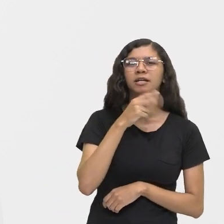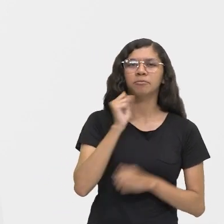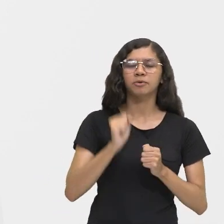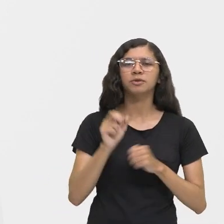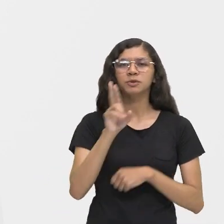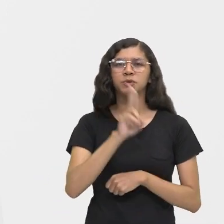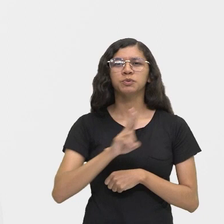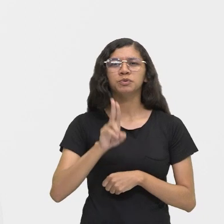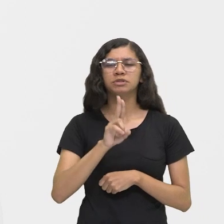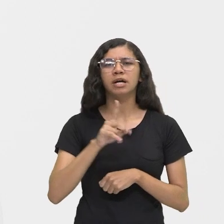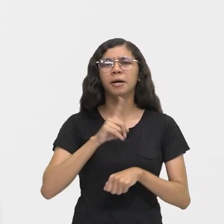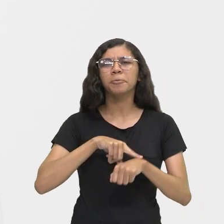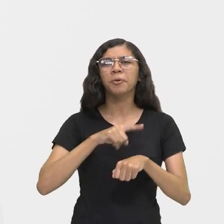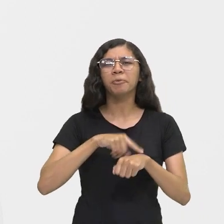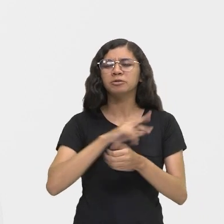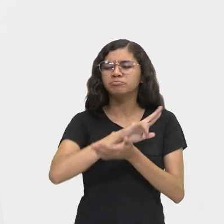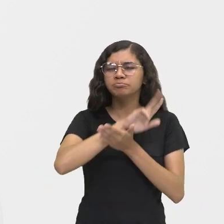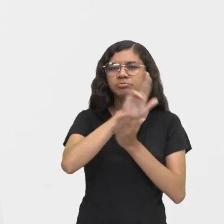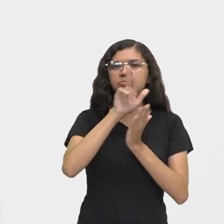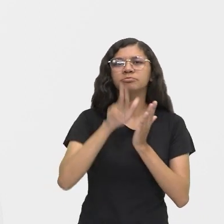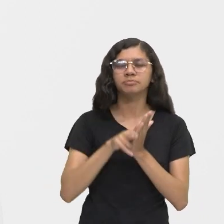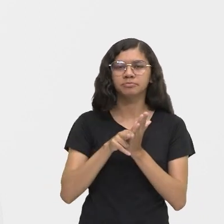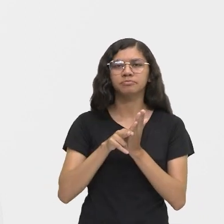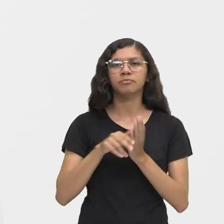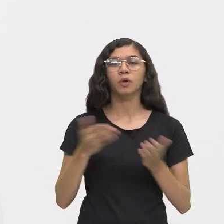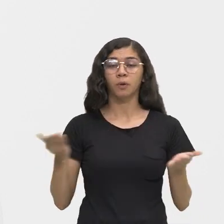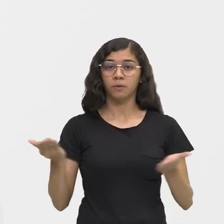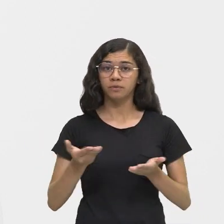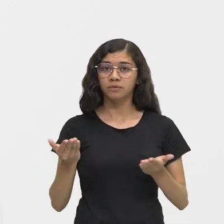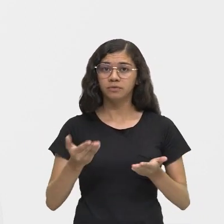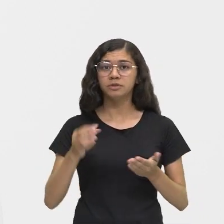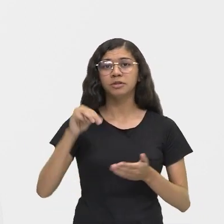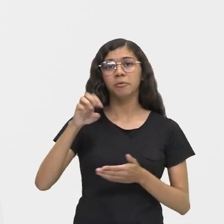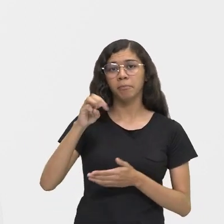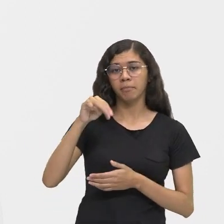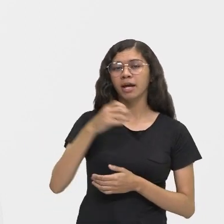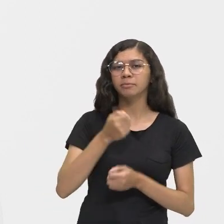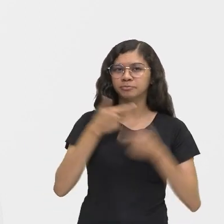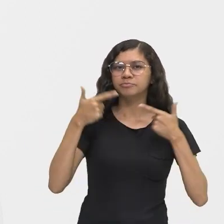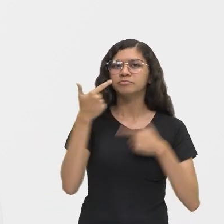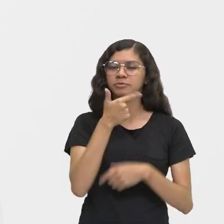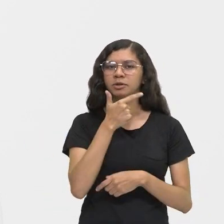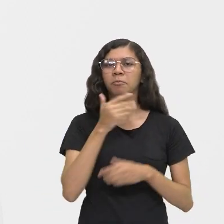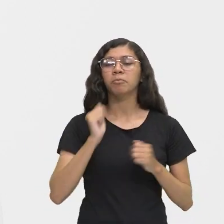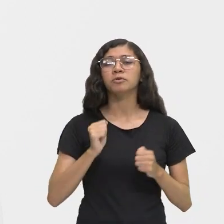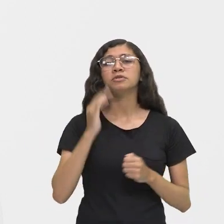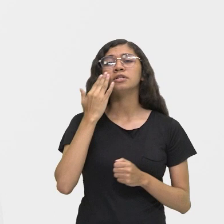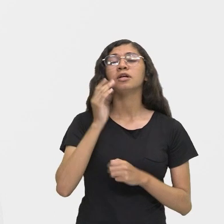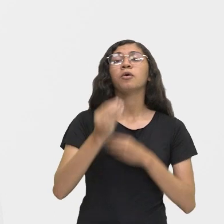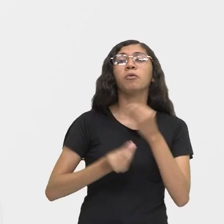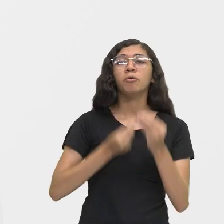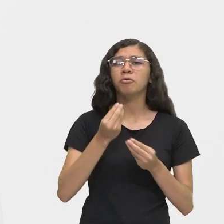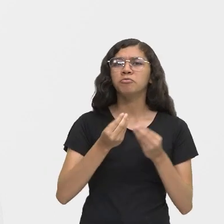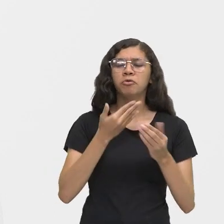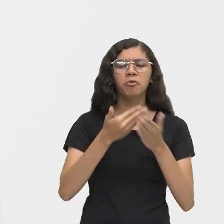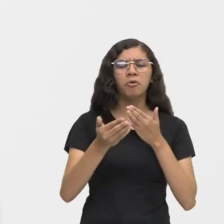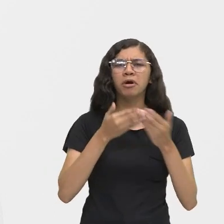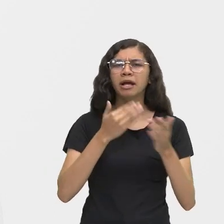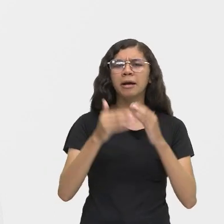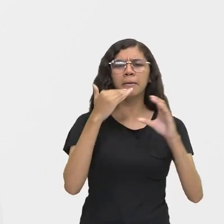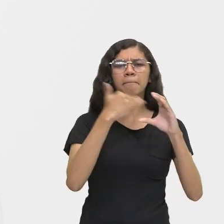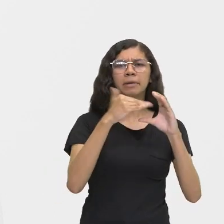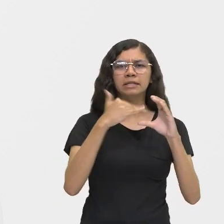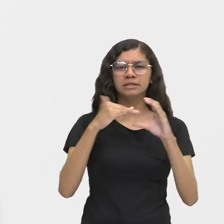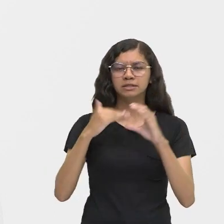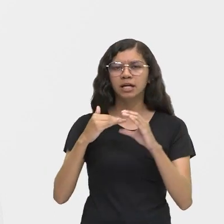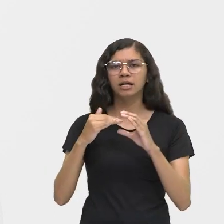em situações diversas. Hoje, os memes podem ser entendidos como qualquer mensagem com